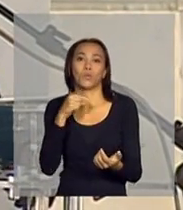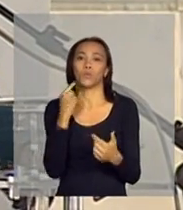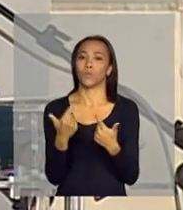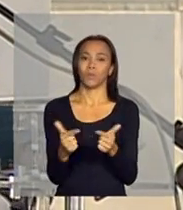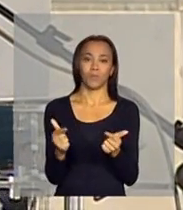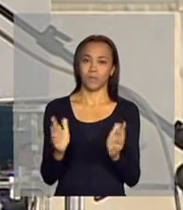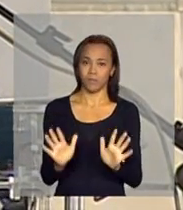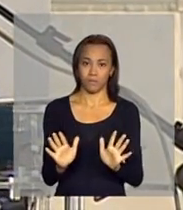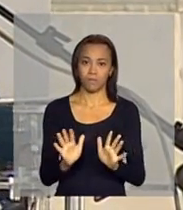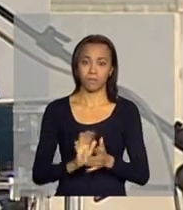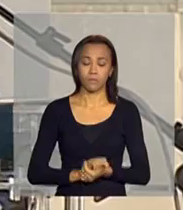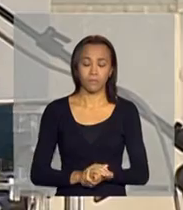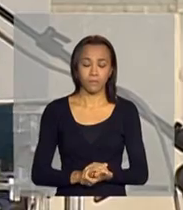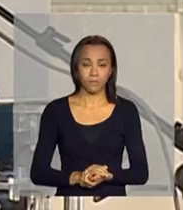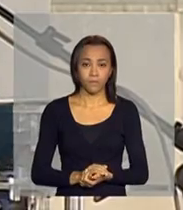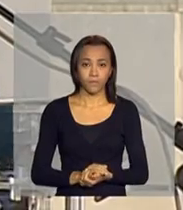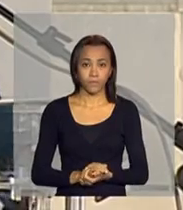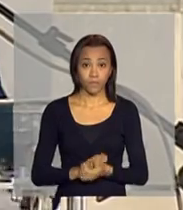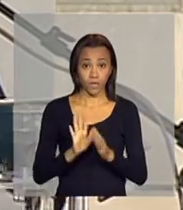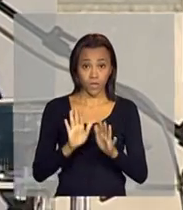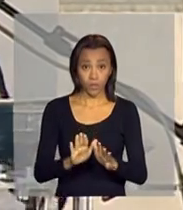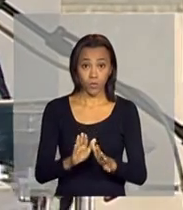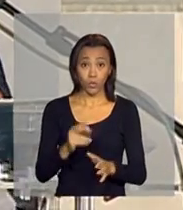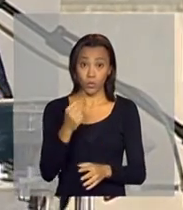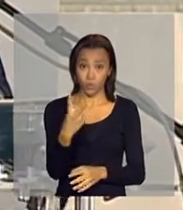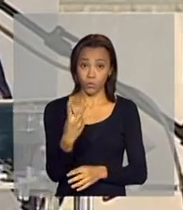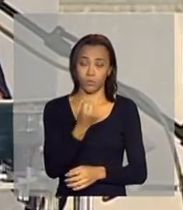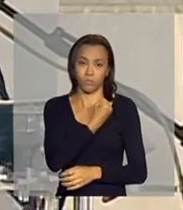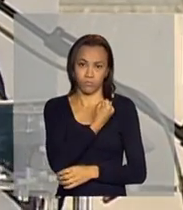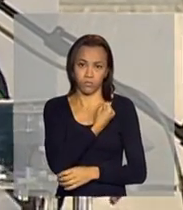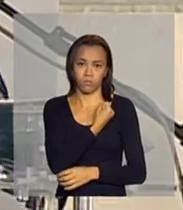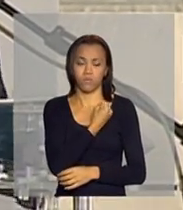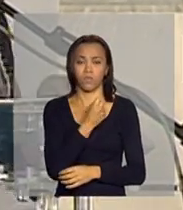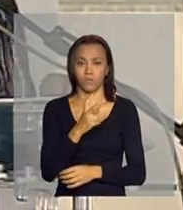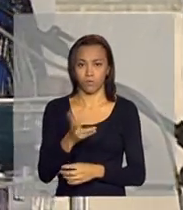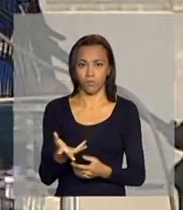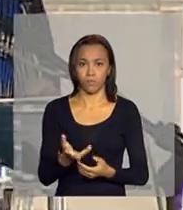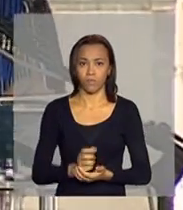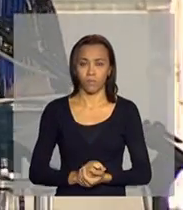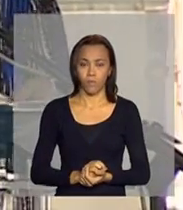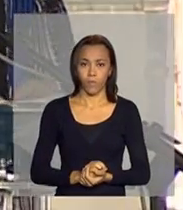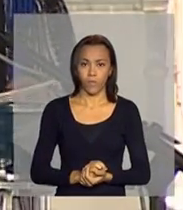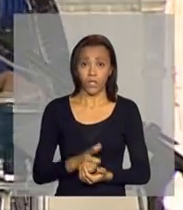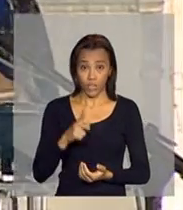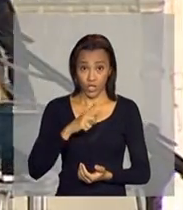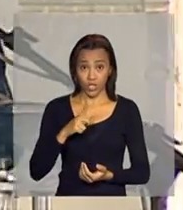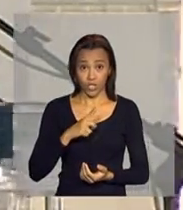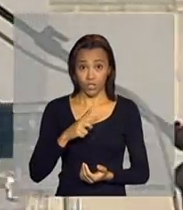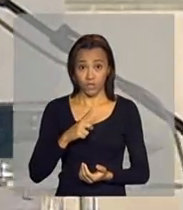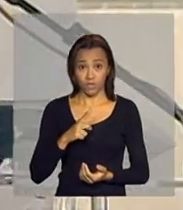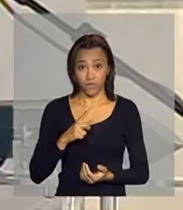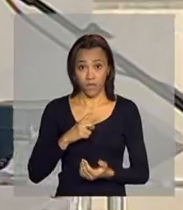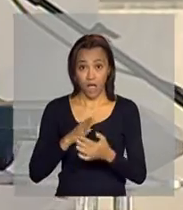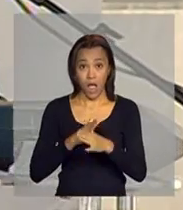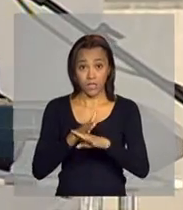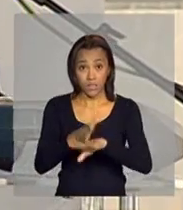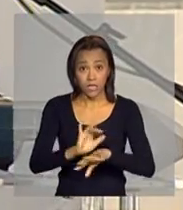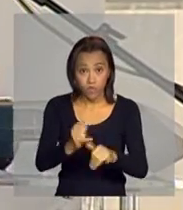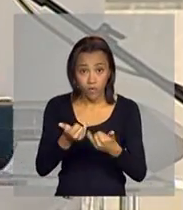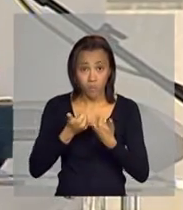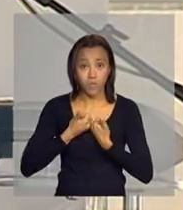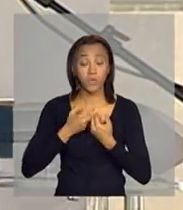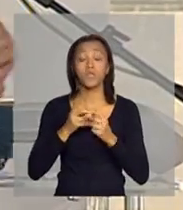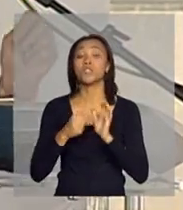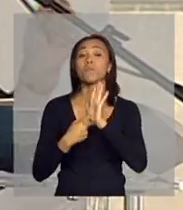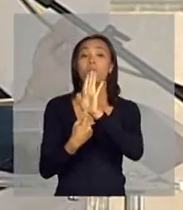E dois números, eu tive acesso a dois números que